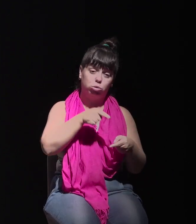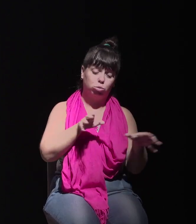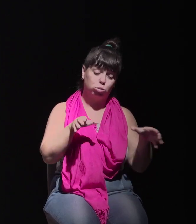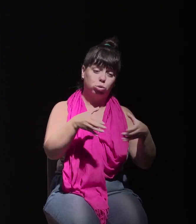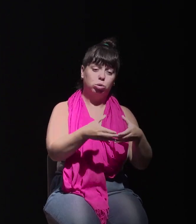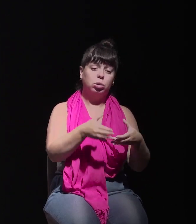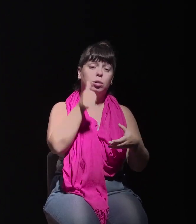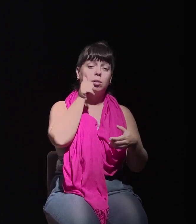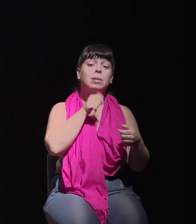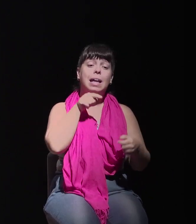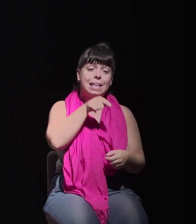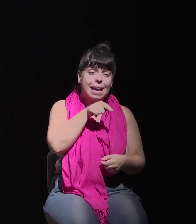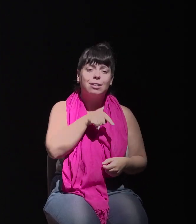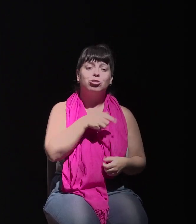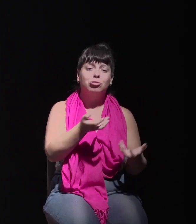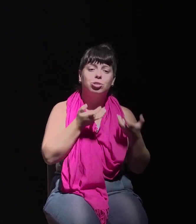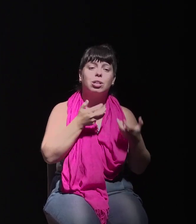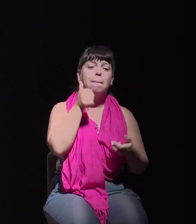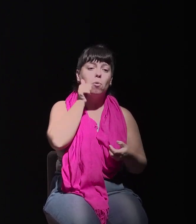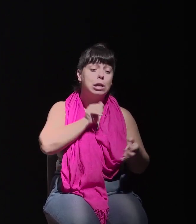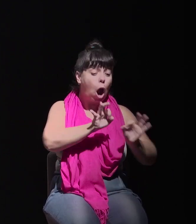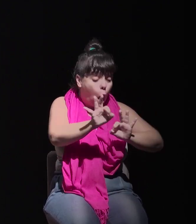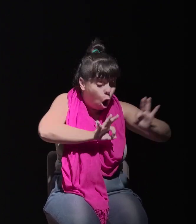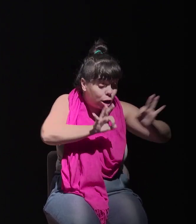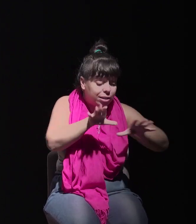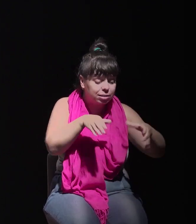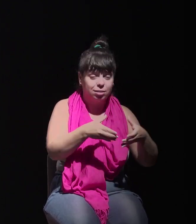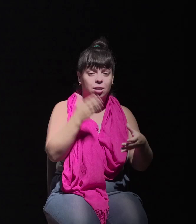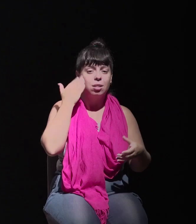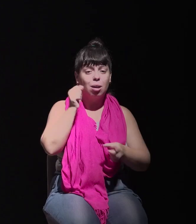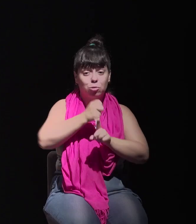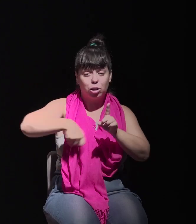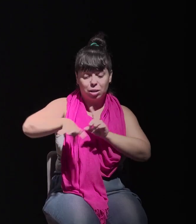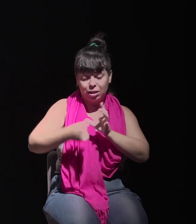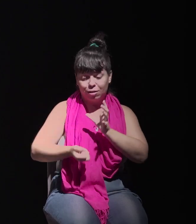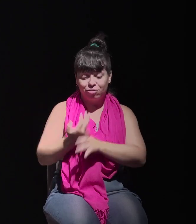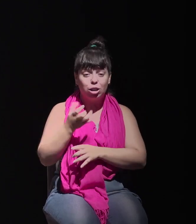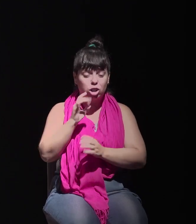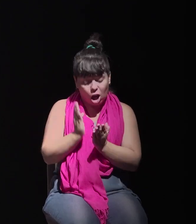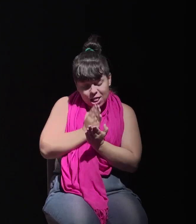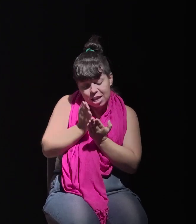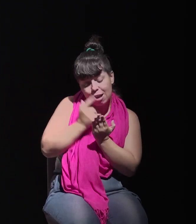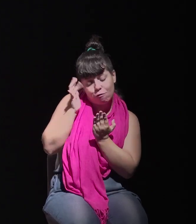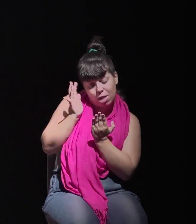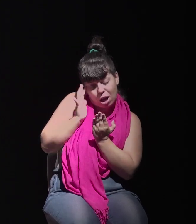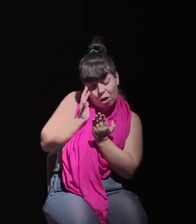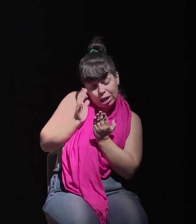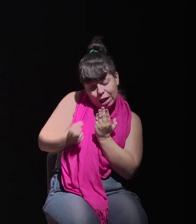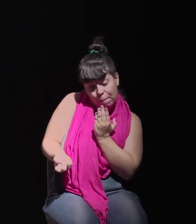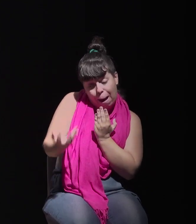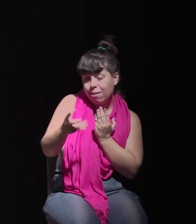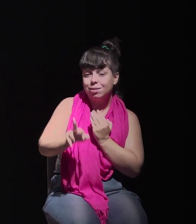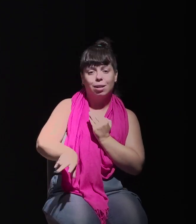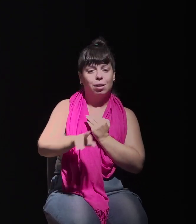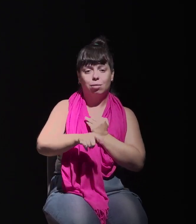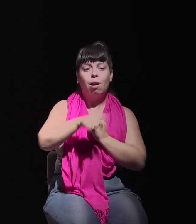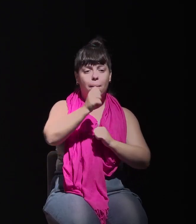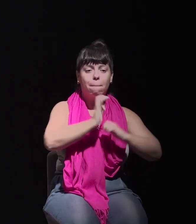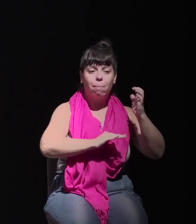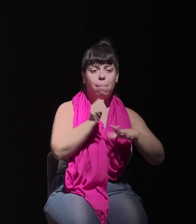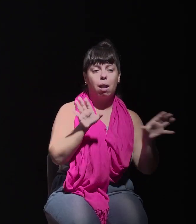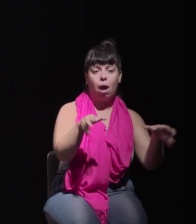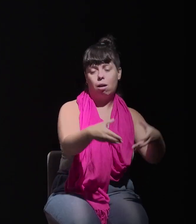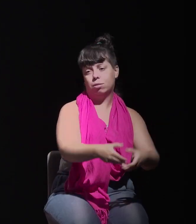mulheres organizadas. E a gente sabe que uma sociedade nova não vai florescer apenas dos livros e das teorias, mas das práticas